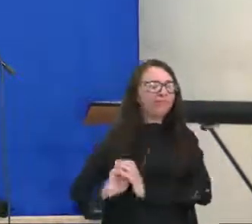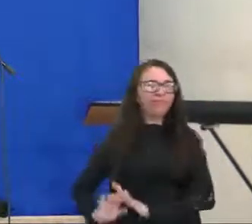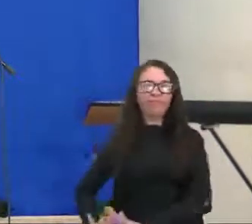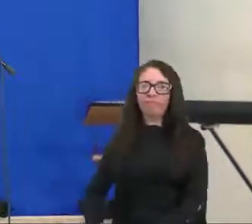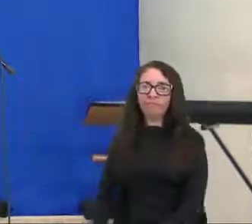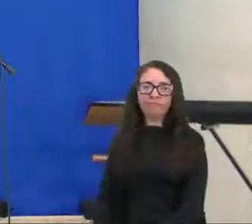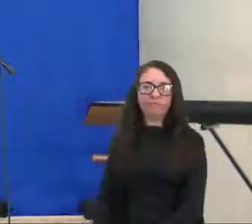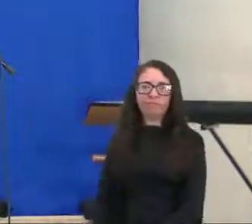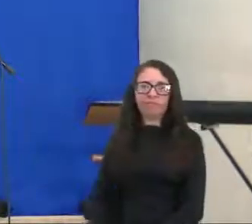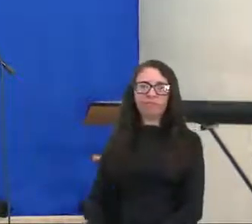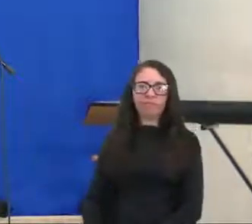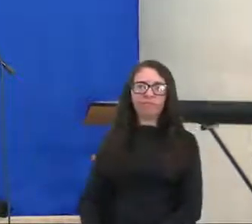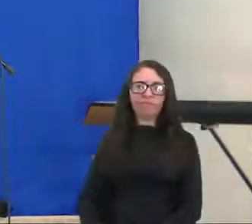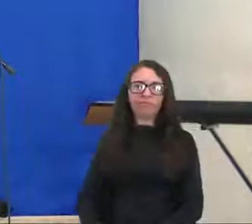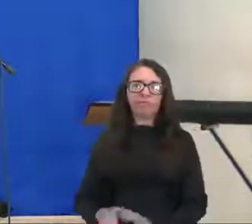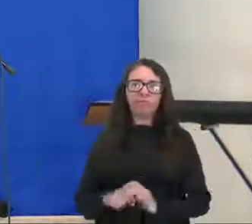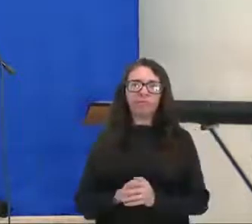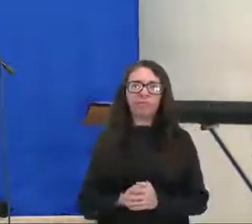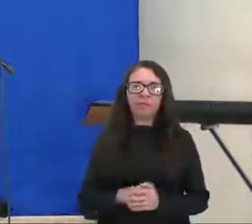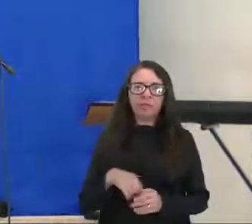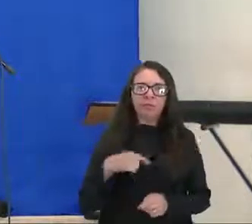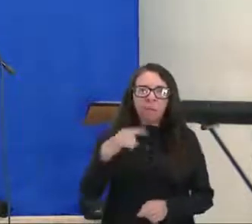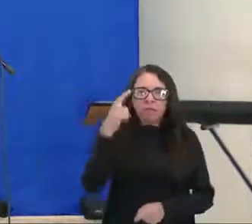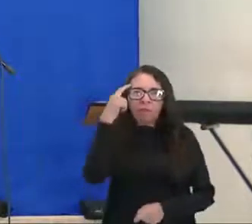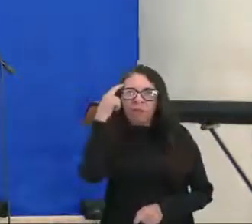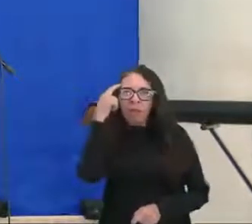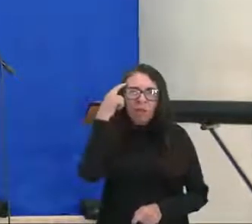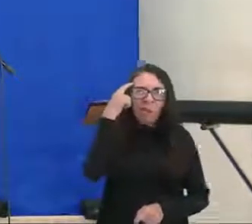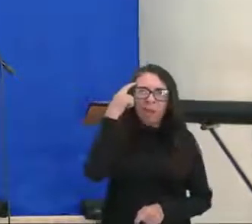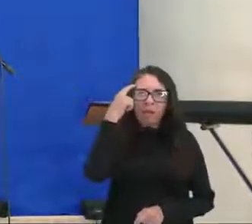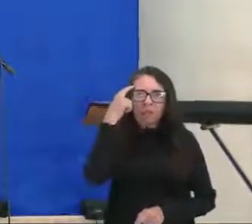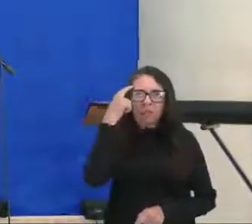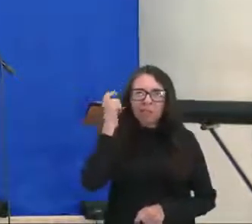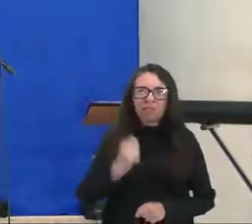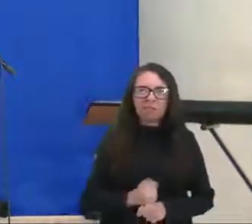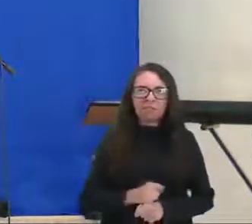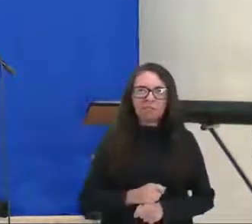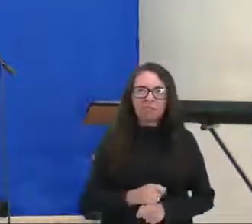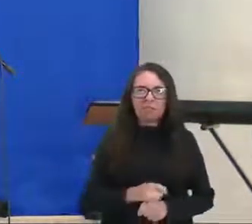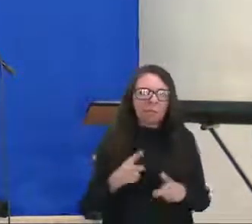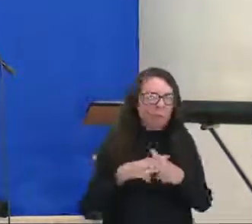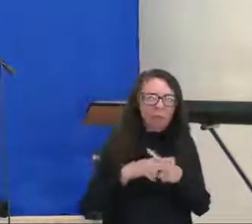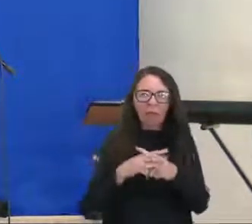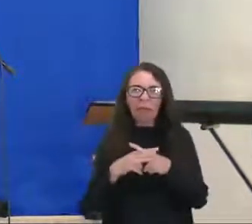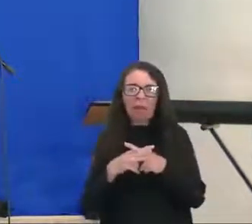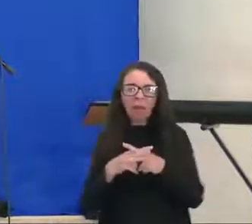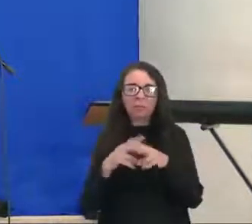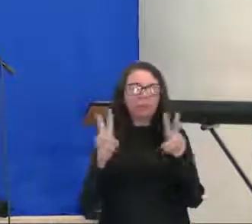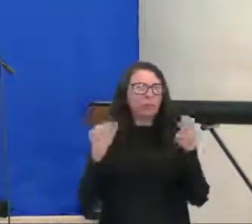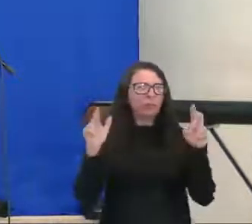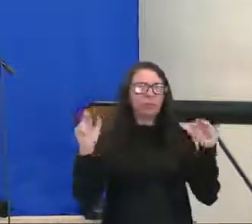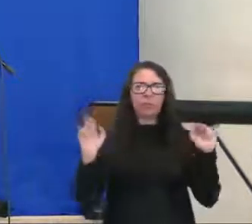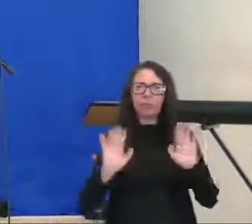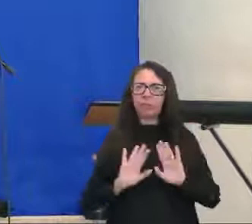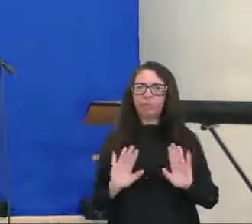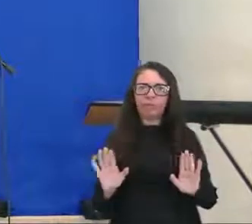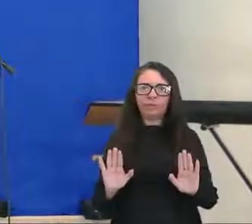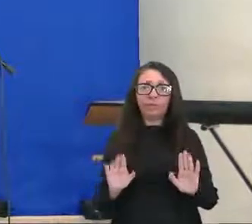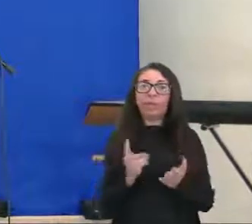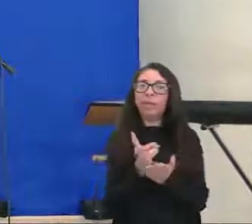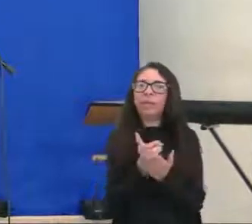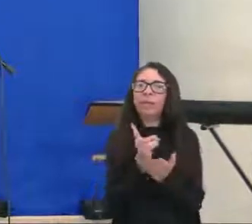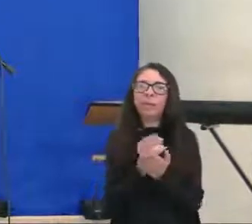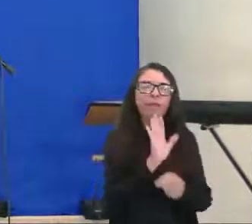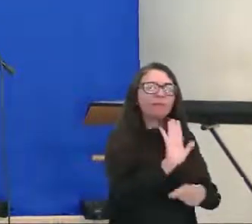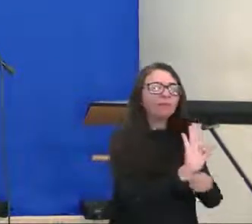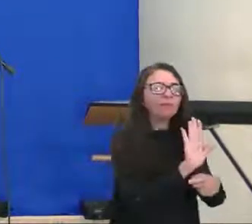não buscar a vingança, Romanos 12:19, acudir os crentes em suas necessidades,